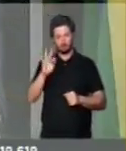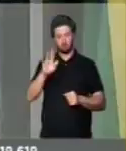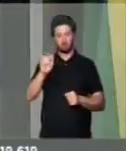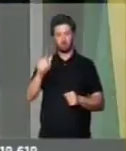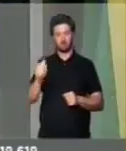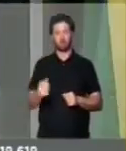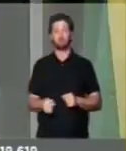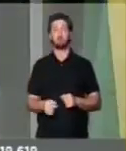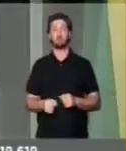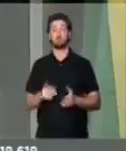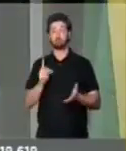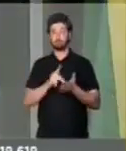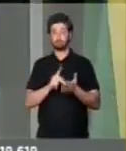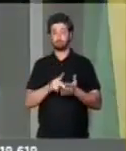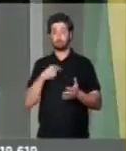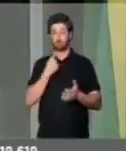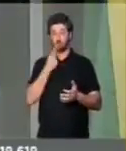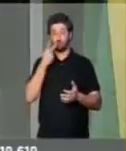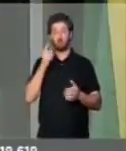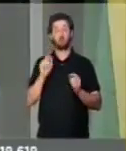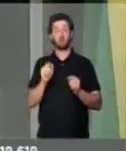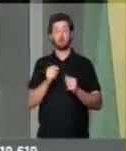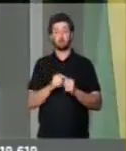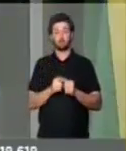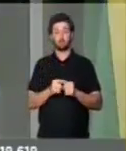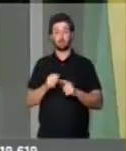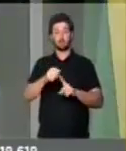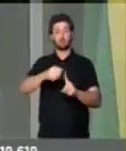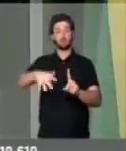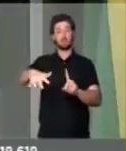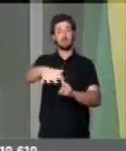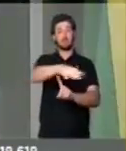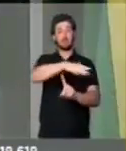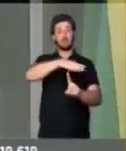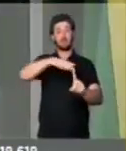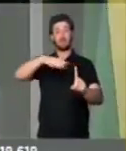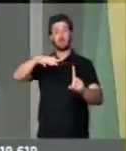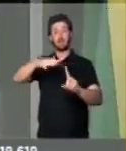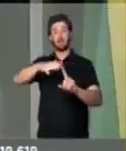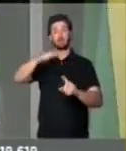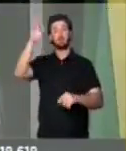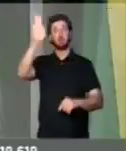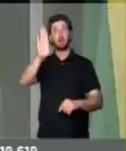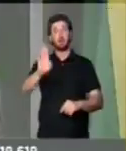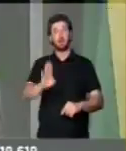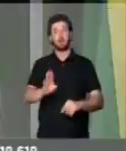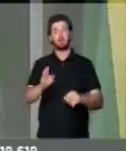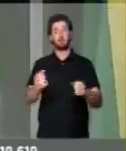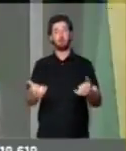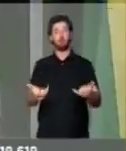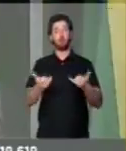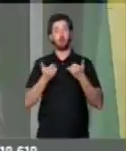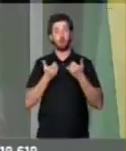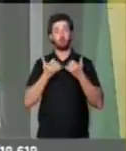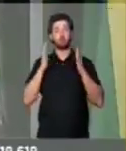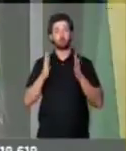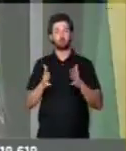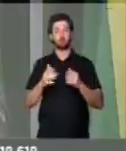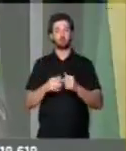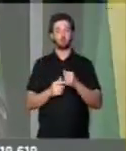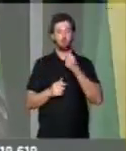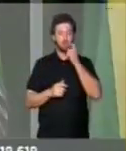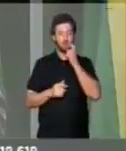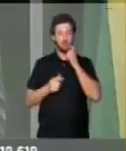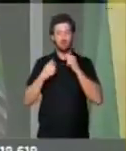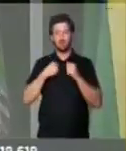verdade, deputado, nós falamos aquilo que a sociedade brasileira nos fala, especialmente quando eu caminho